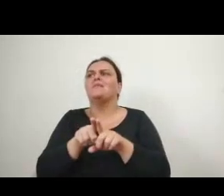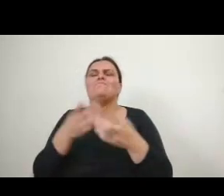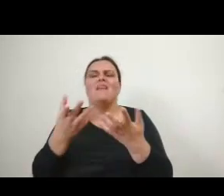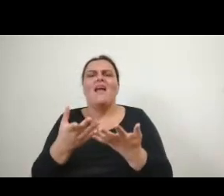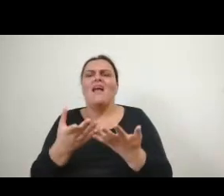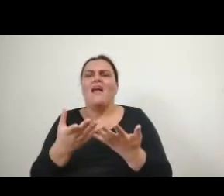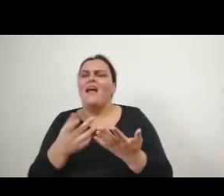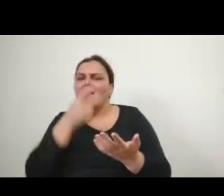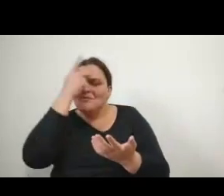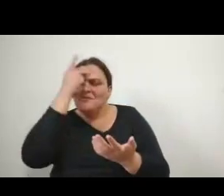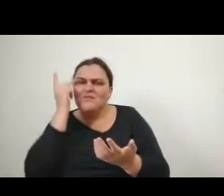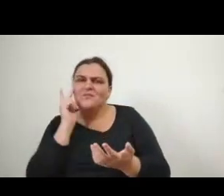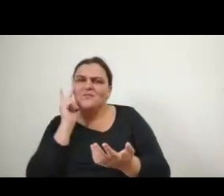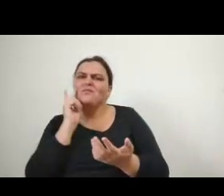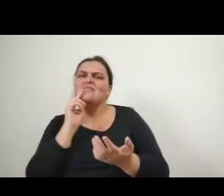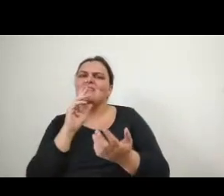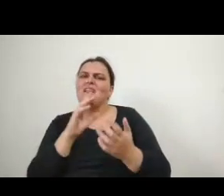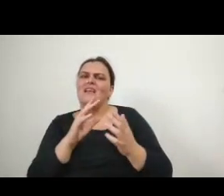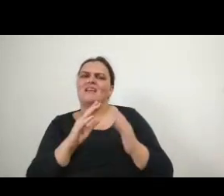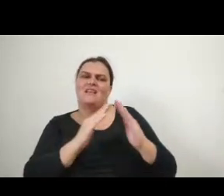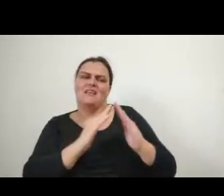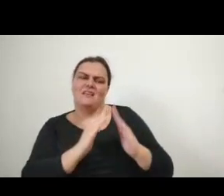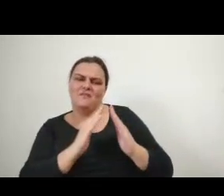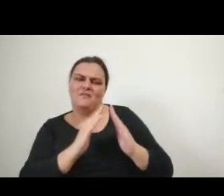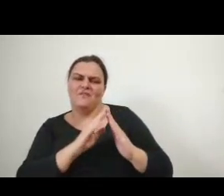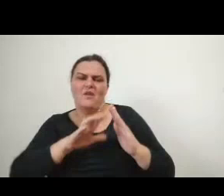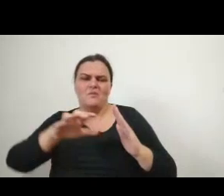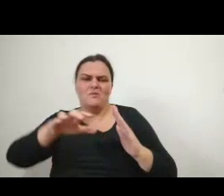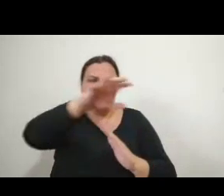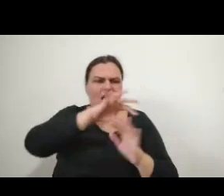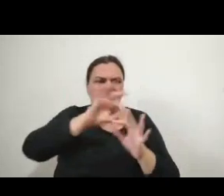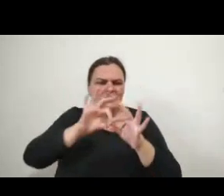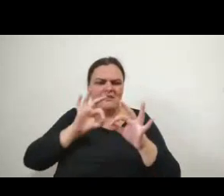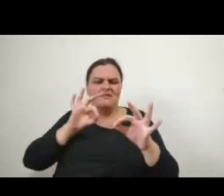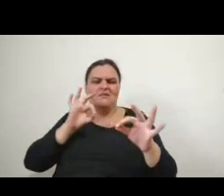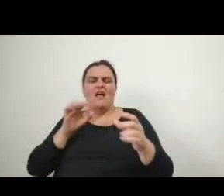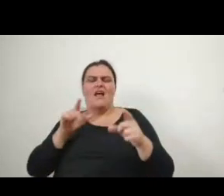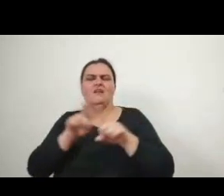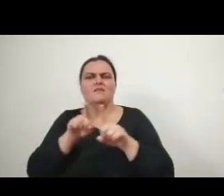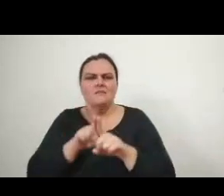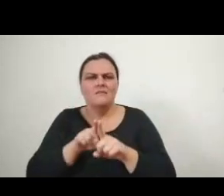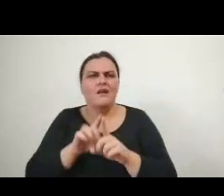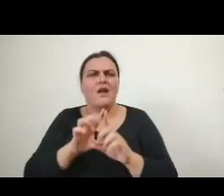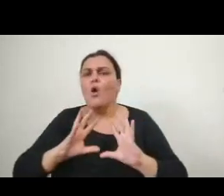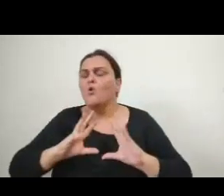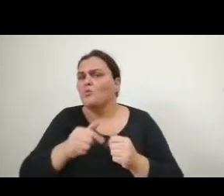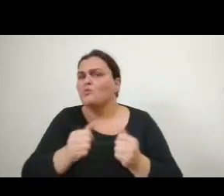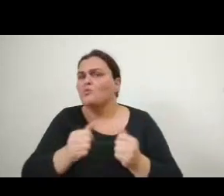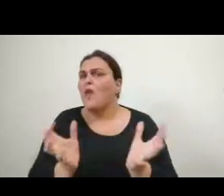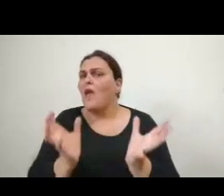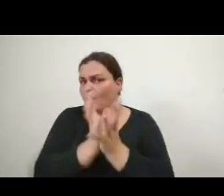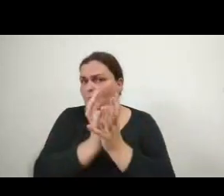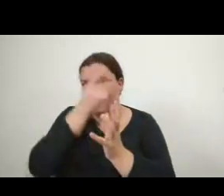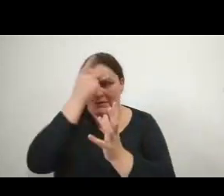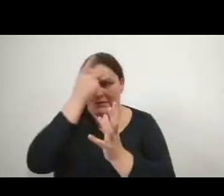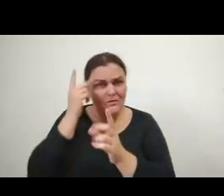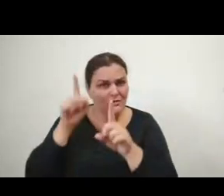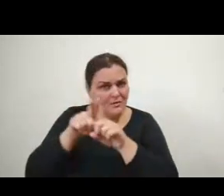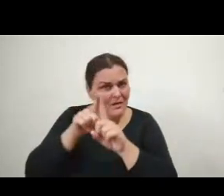mais afetados pelos impactos ambientais em geral e, inclusive, né, pelos impactos das